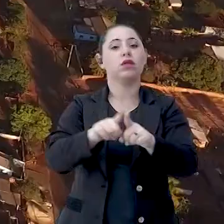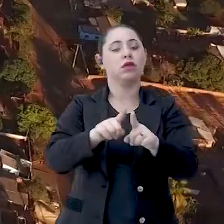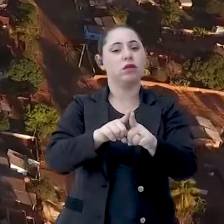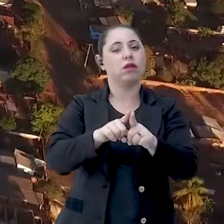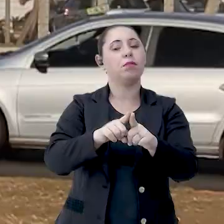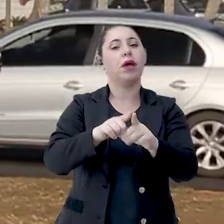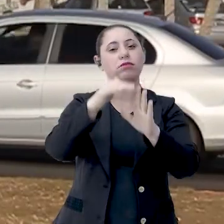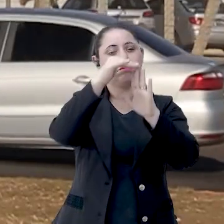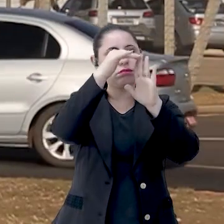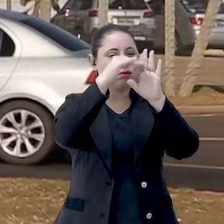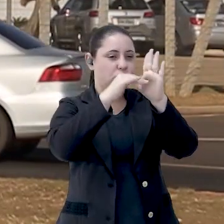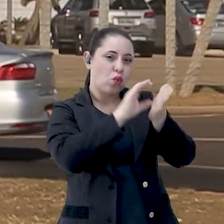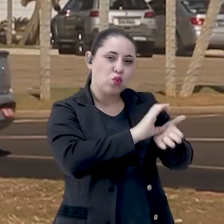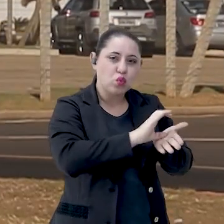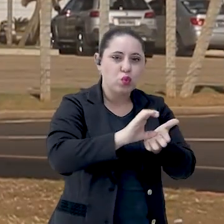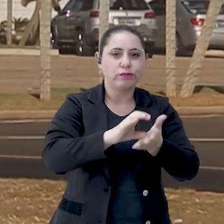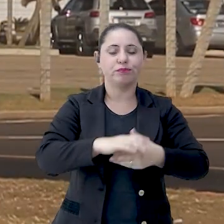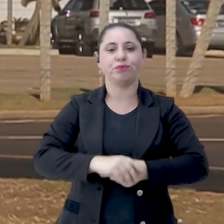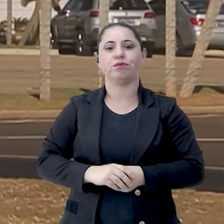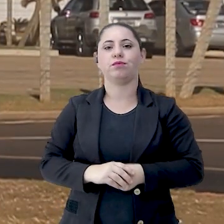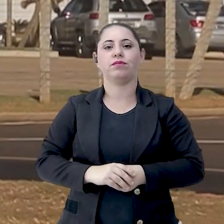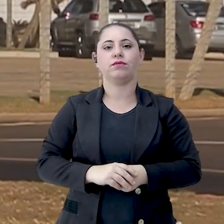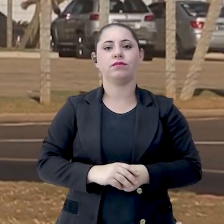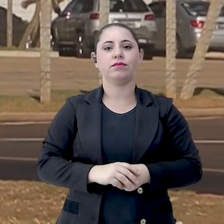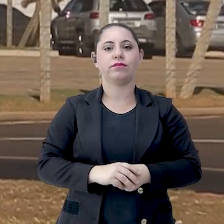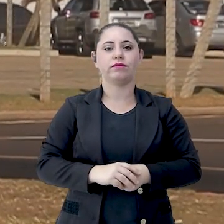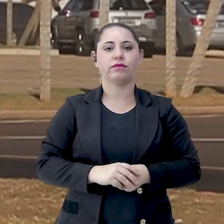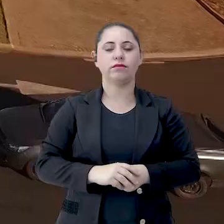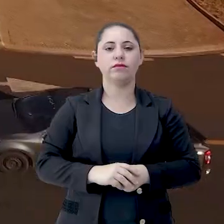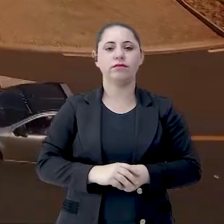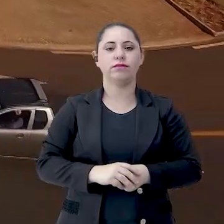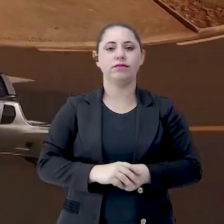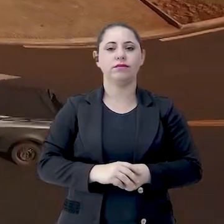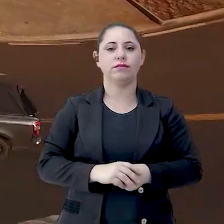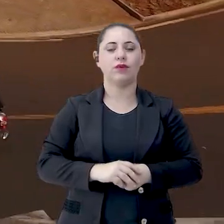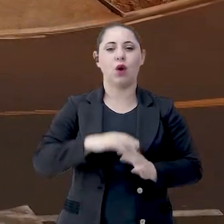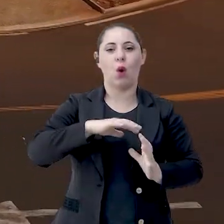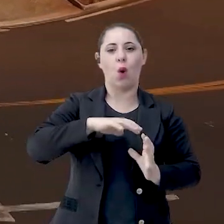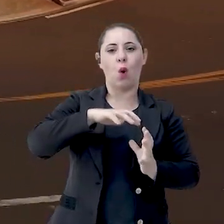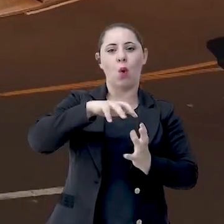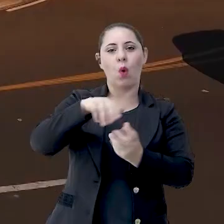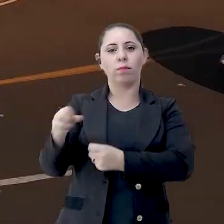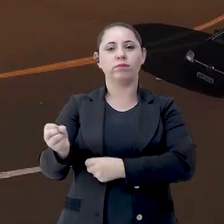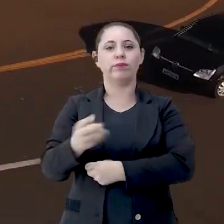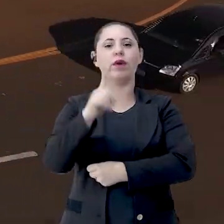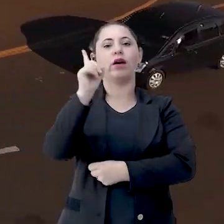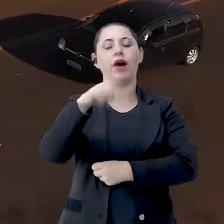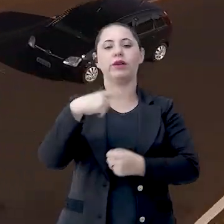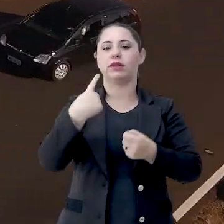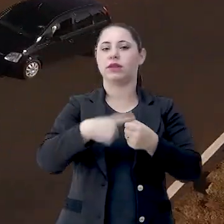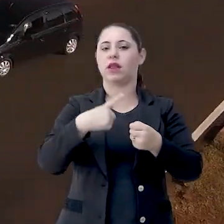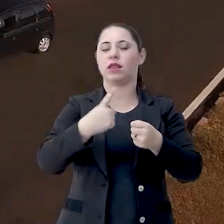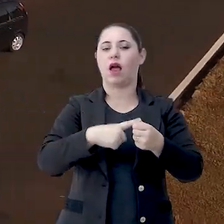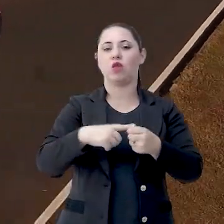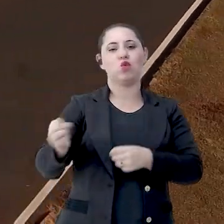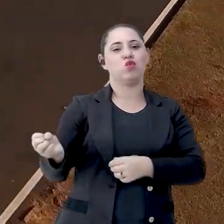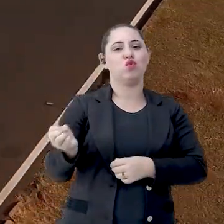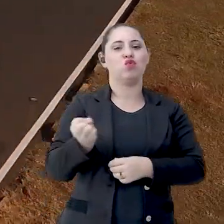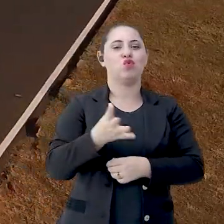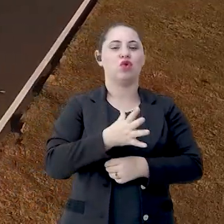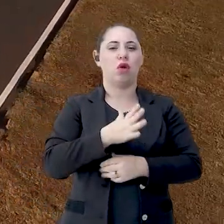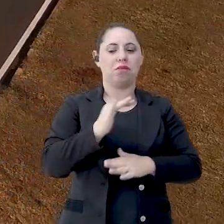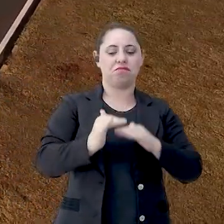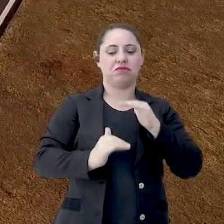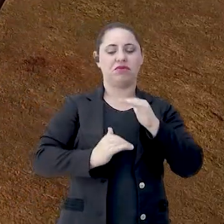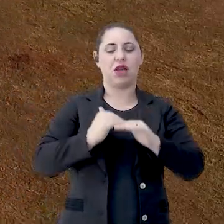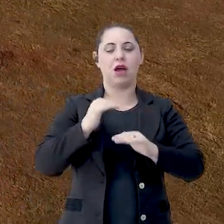IBGE. A cidade está localizada no extremo sul do estado, fazendo divisa com o Paraná e o Paraguai, através da cidade de